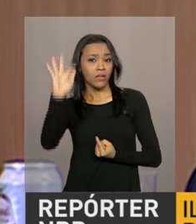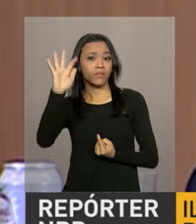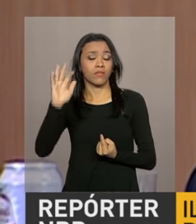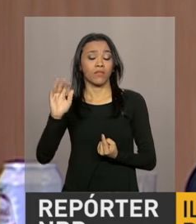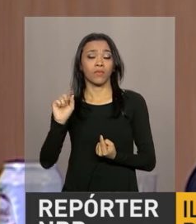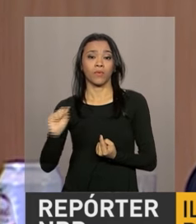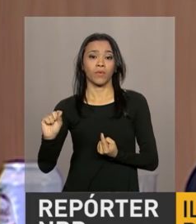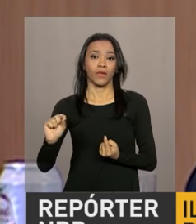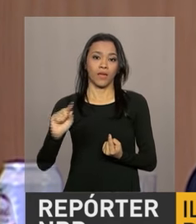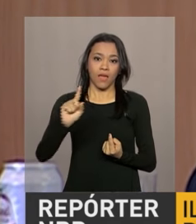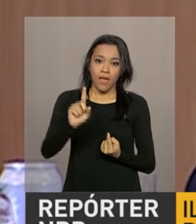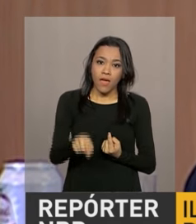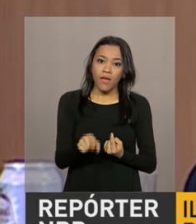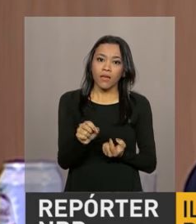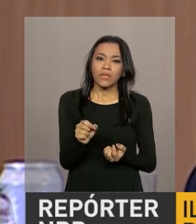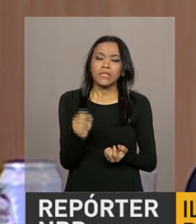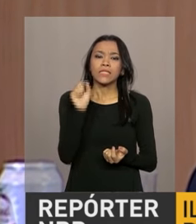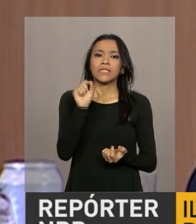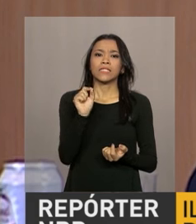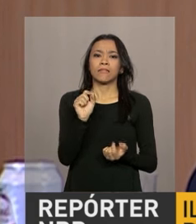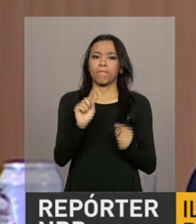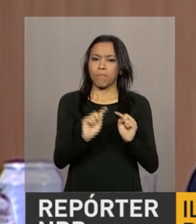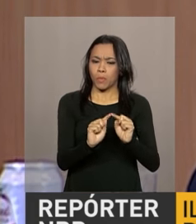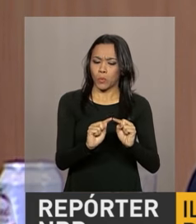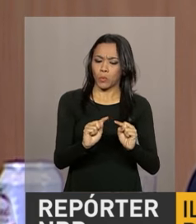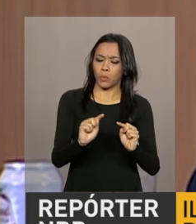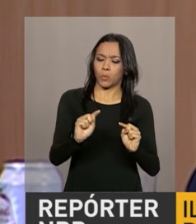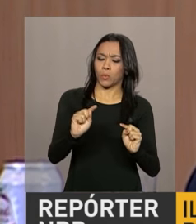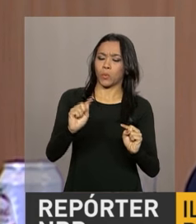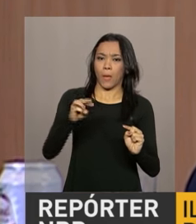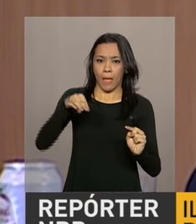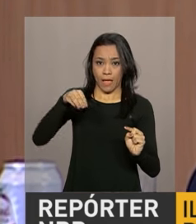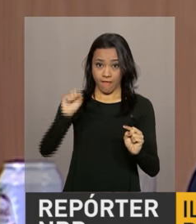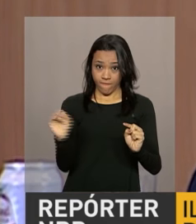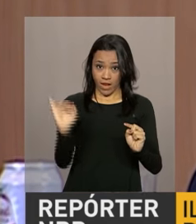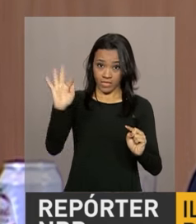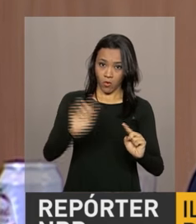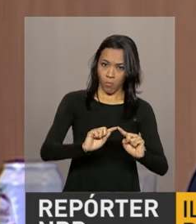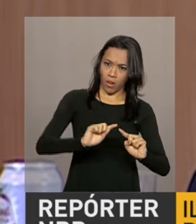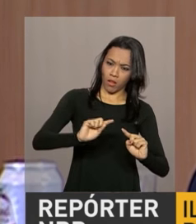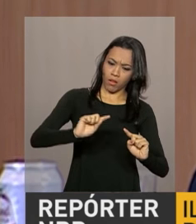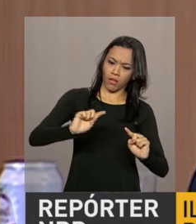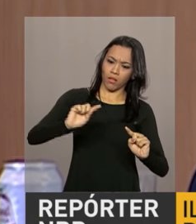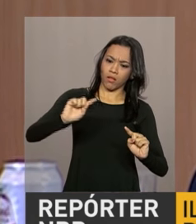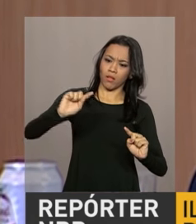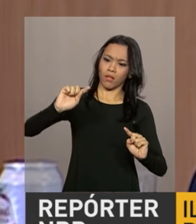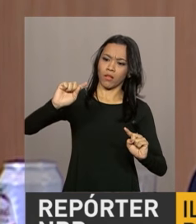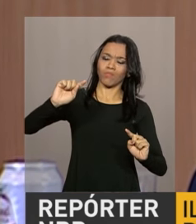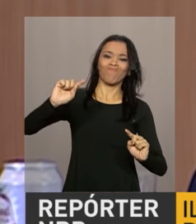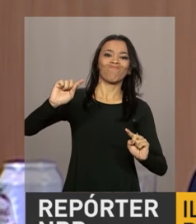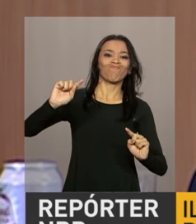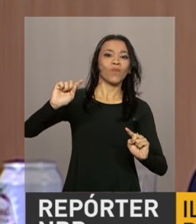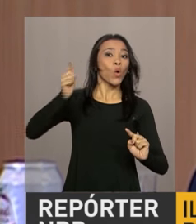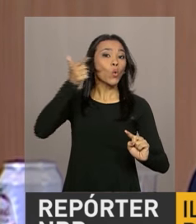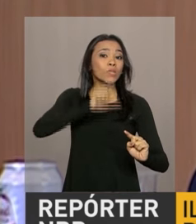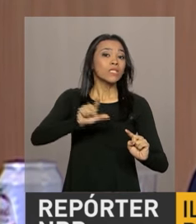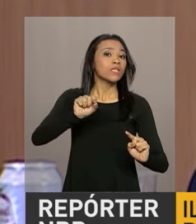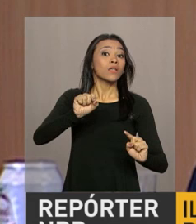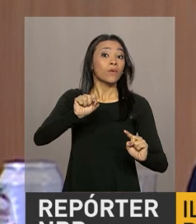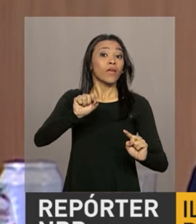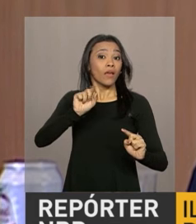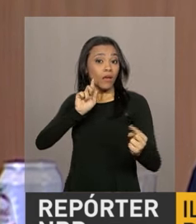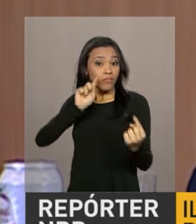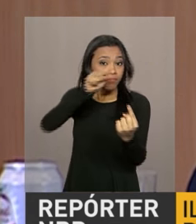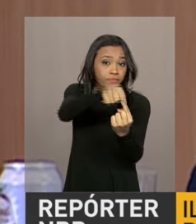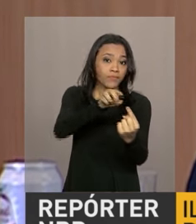mira, é para que a projeção de inflação atinja a meta. A